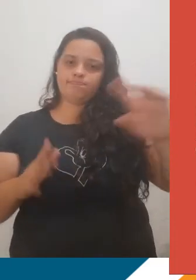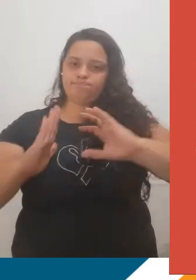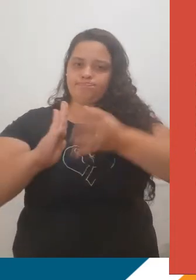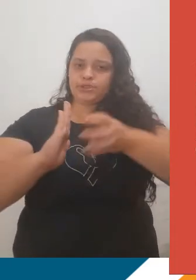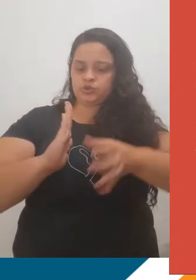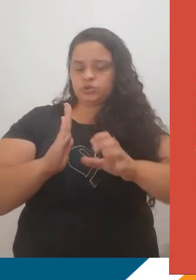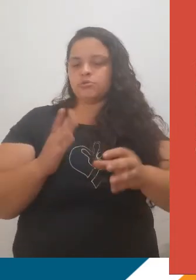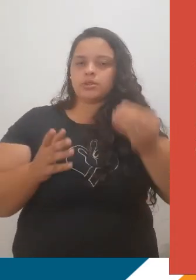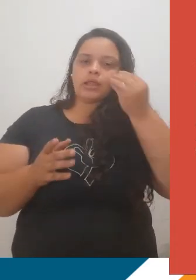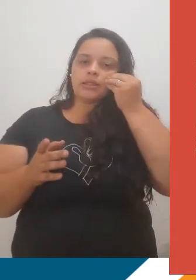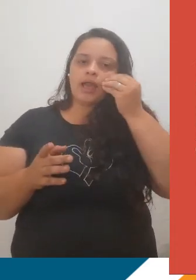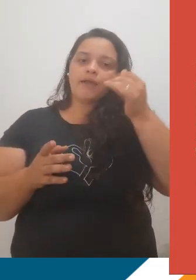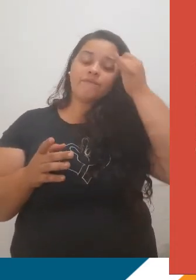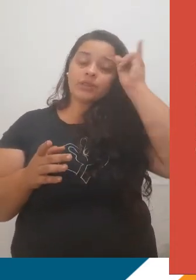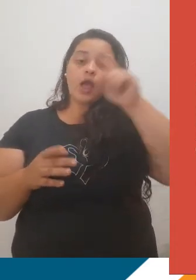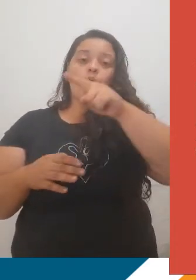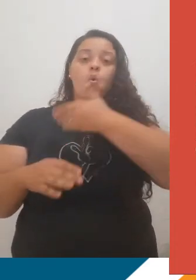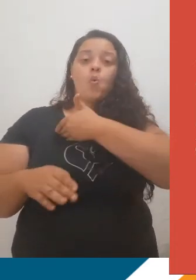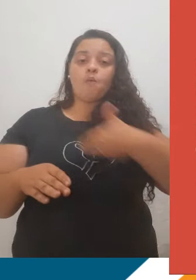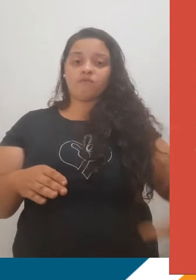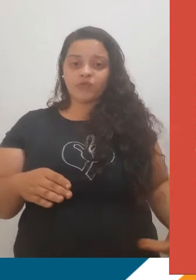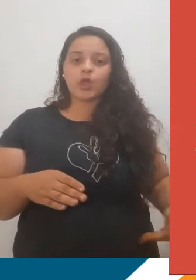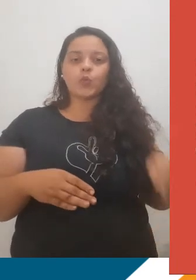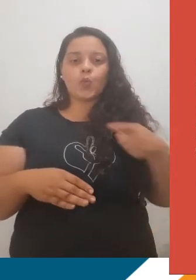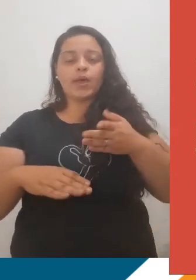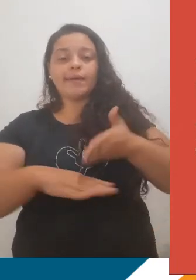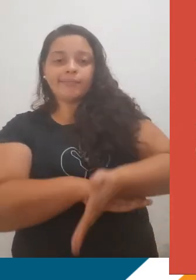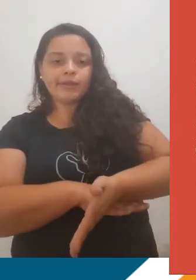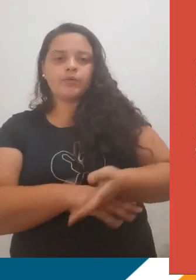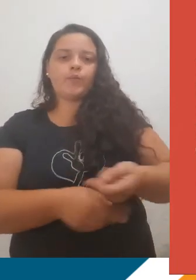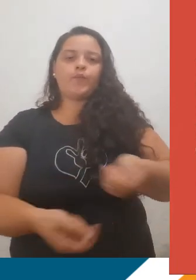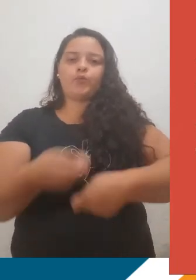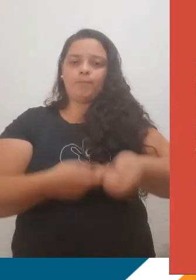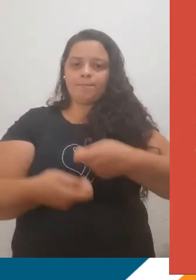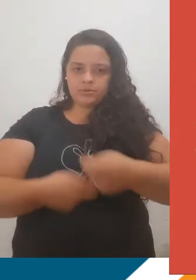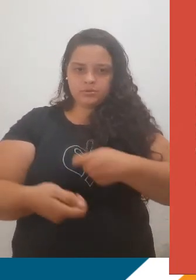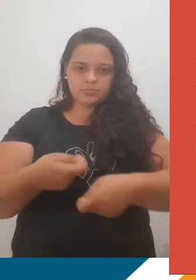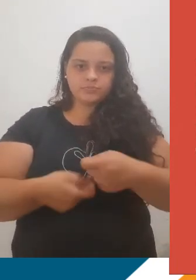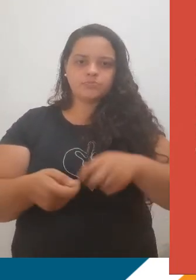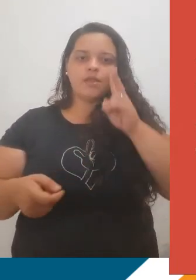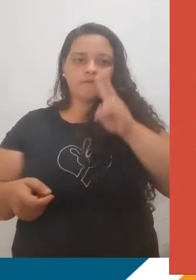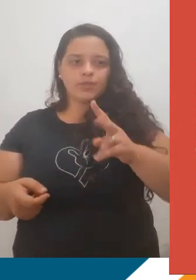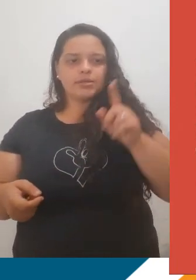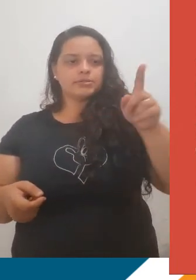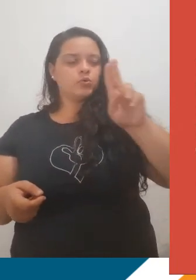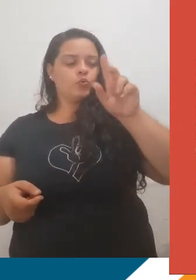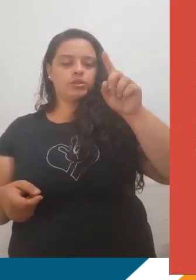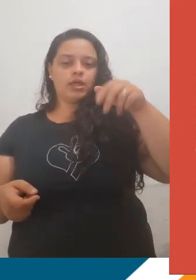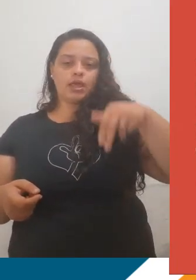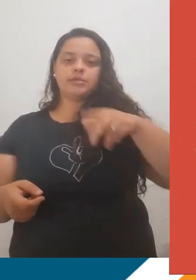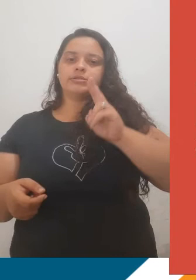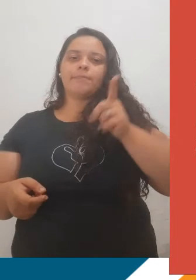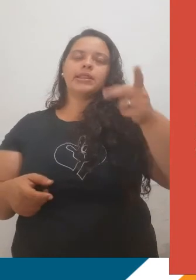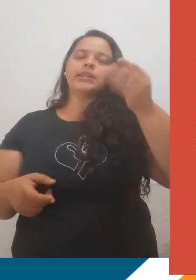não intervenção do Estado na economia. A gente vai ver que é uma luta constante desse partido dentro do período democrático, porque o